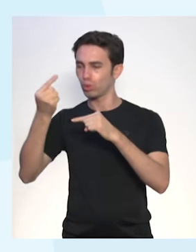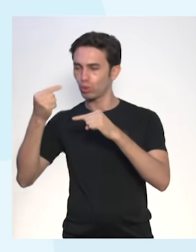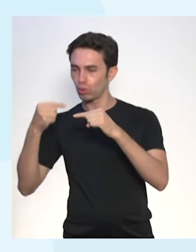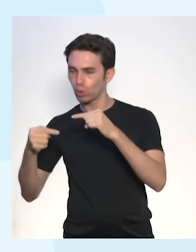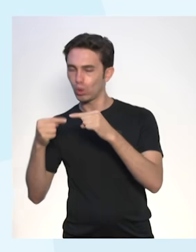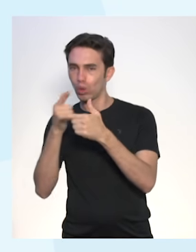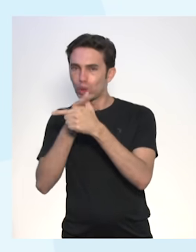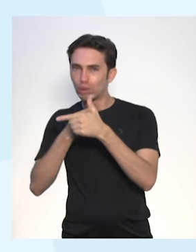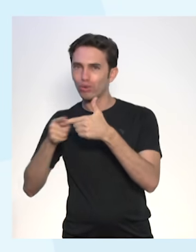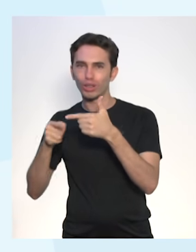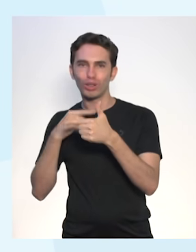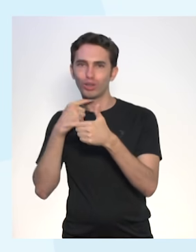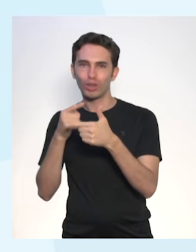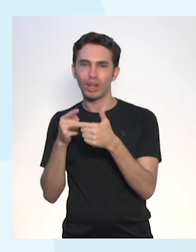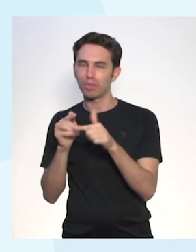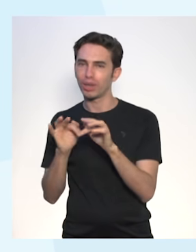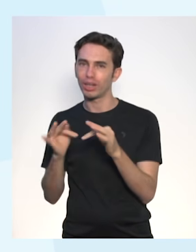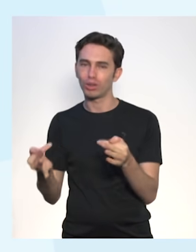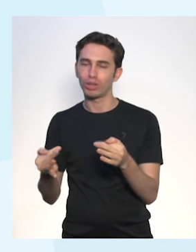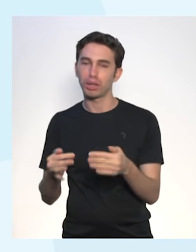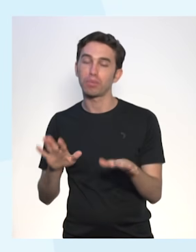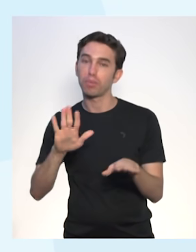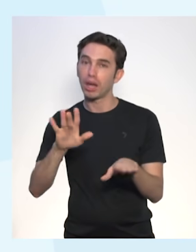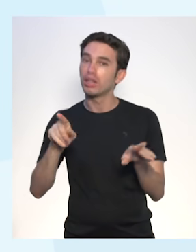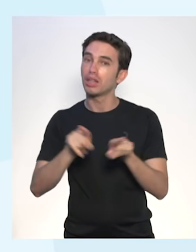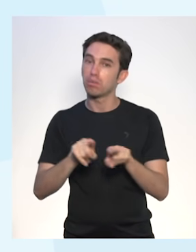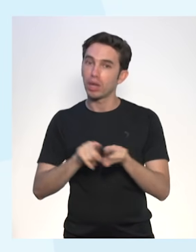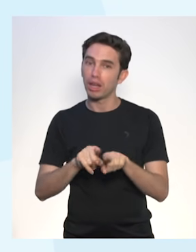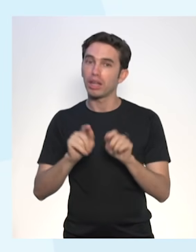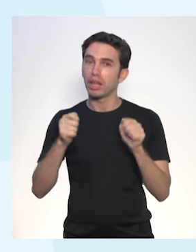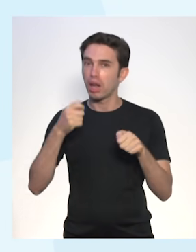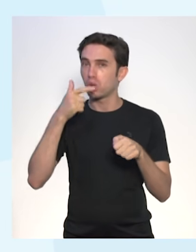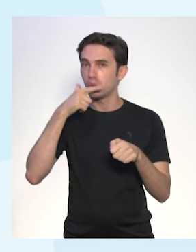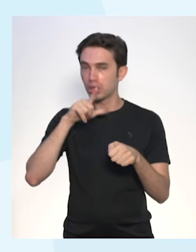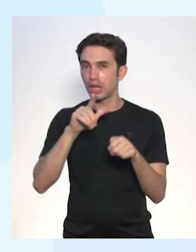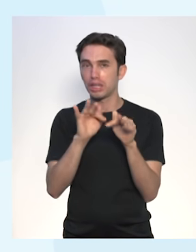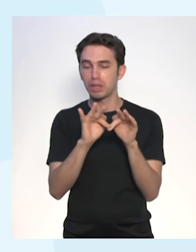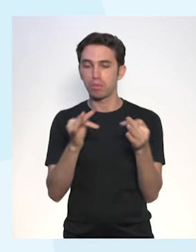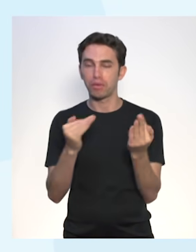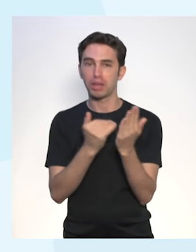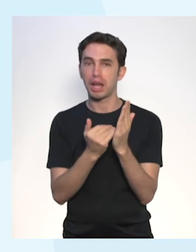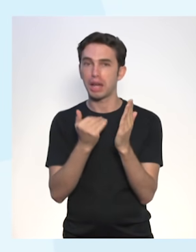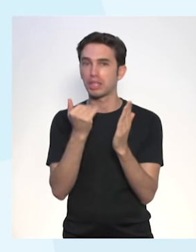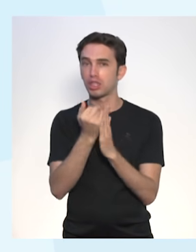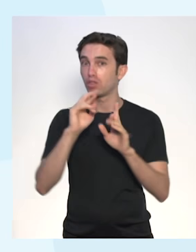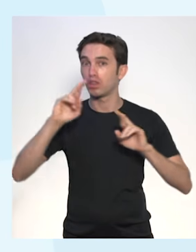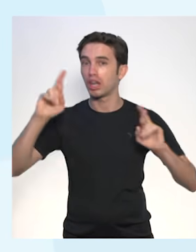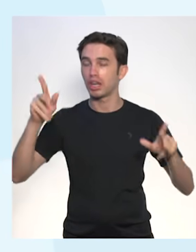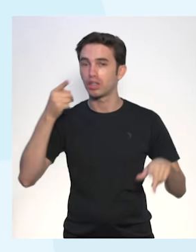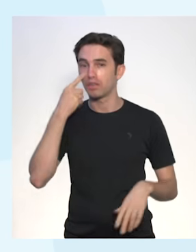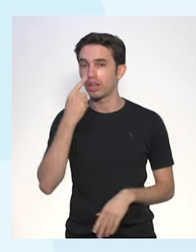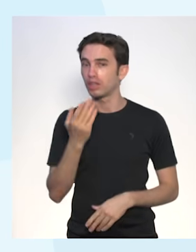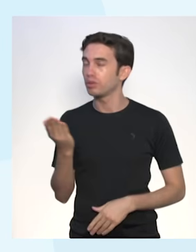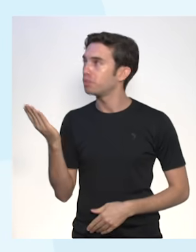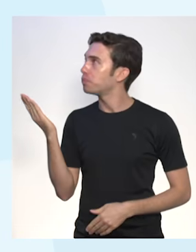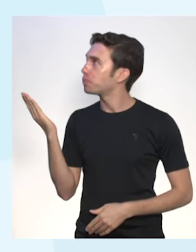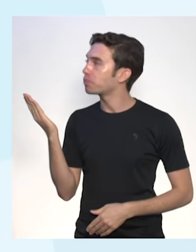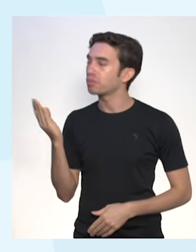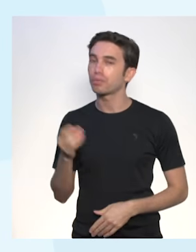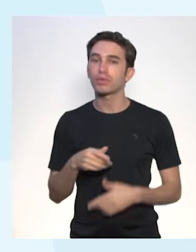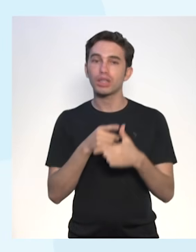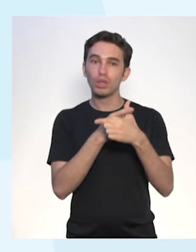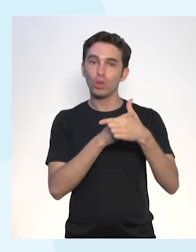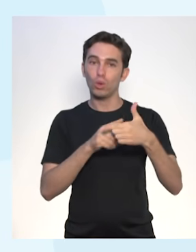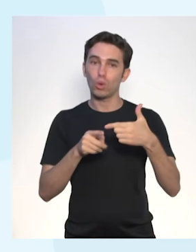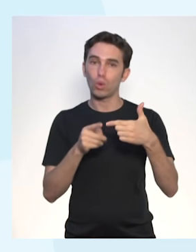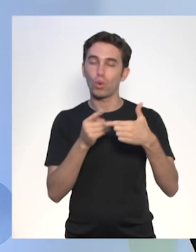Olha só, 40 sessentavos eu poderia dividir direto por 20. Ah, que legal. E aí eu ia chegar também nos 2 terços, né?